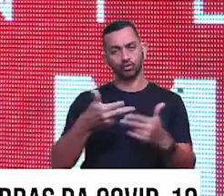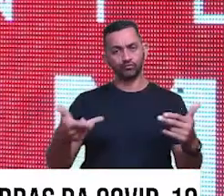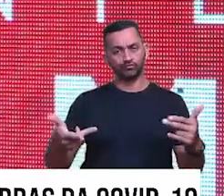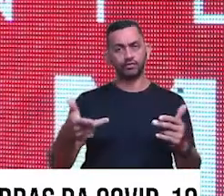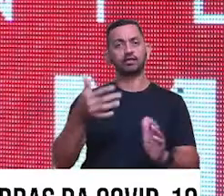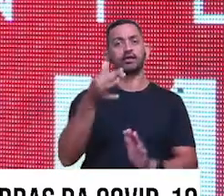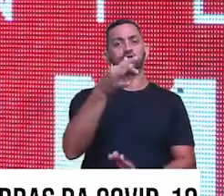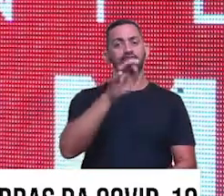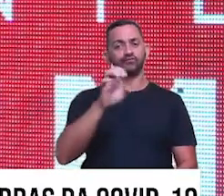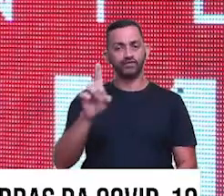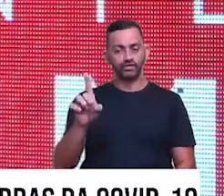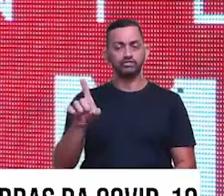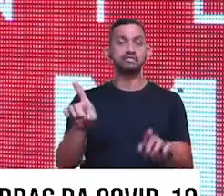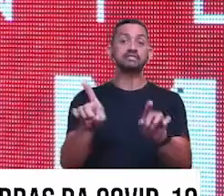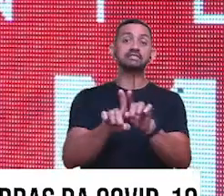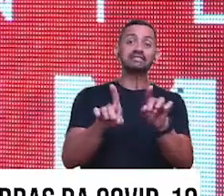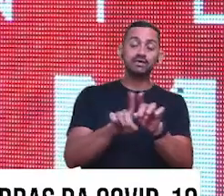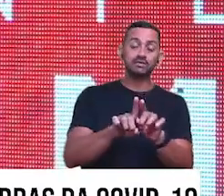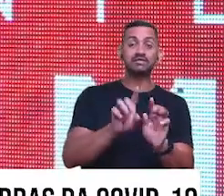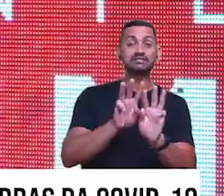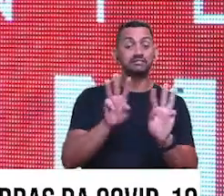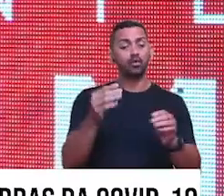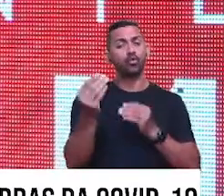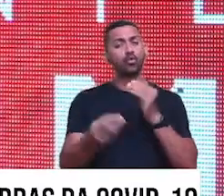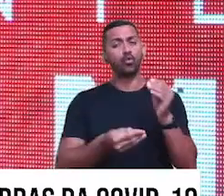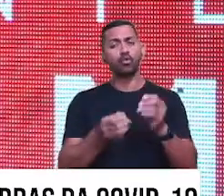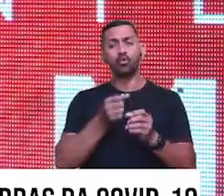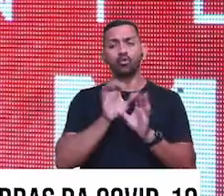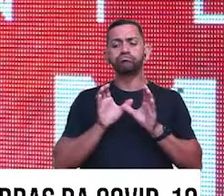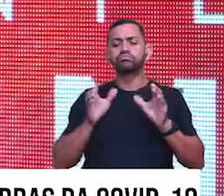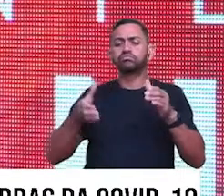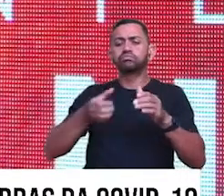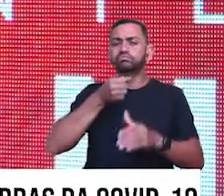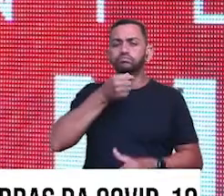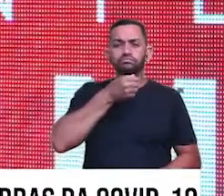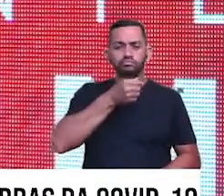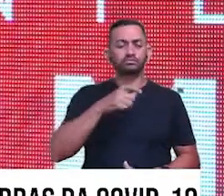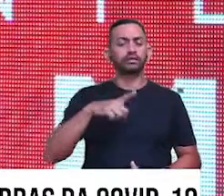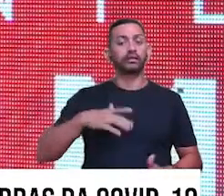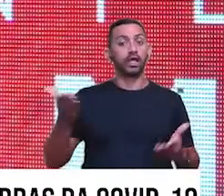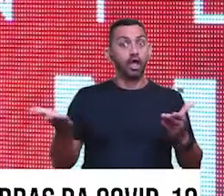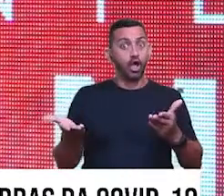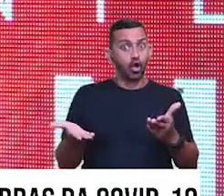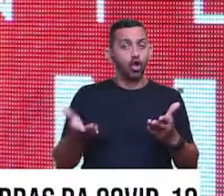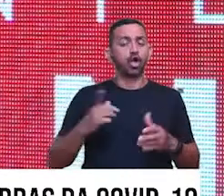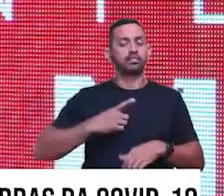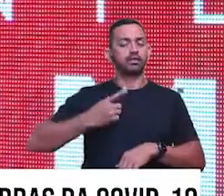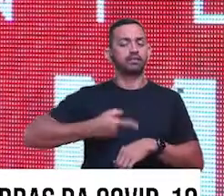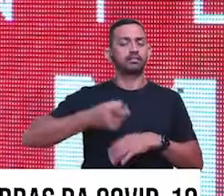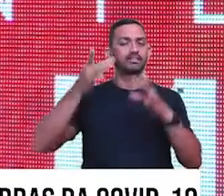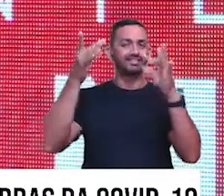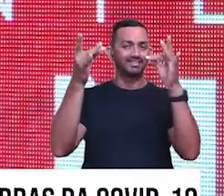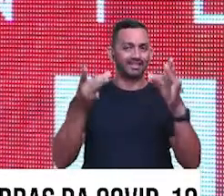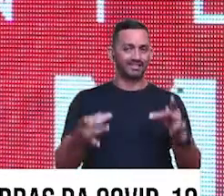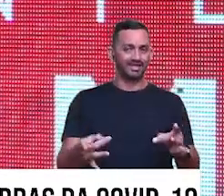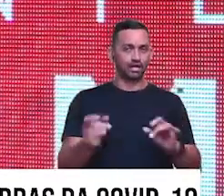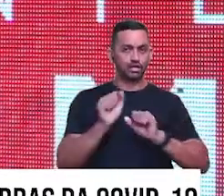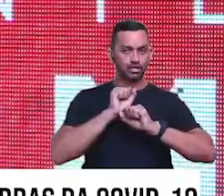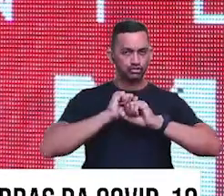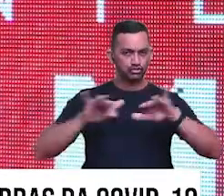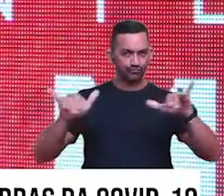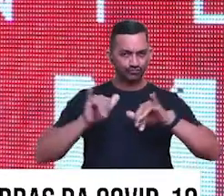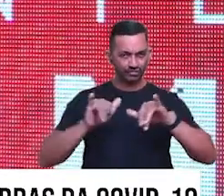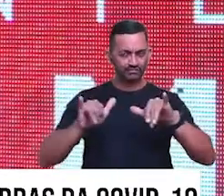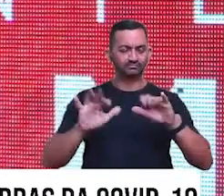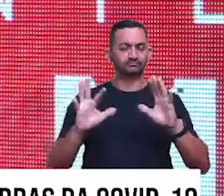mais novidades nos nossos feeds e no nosso site sobre a coletiva de imprensa que ocorre nesse momento e mais detalhes